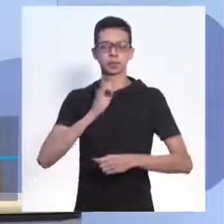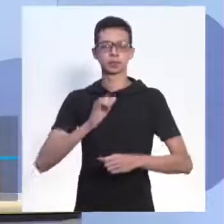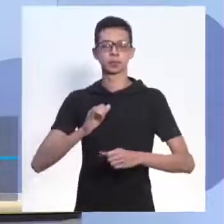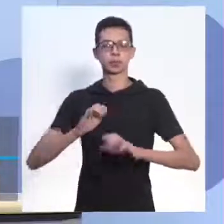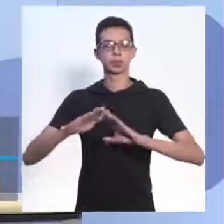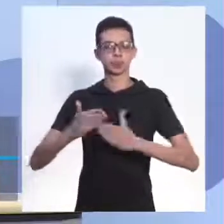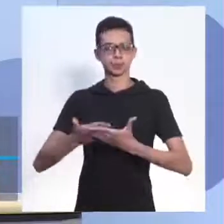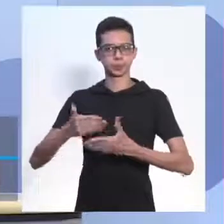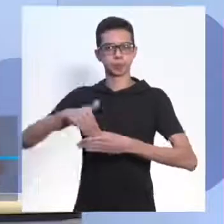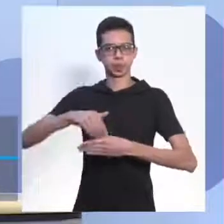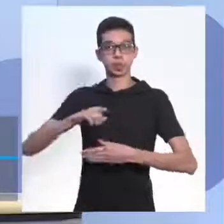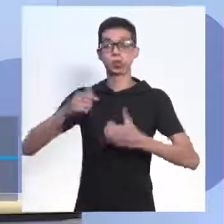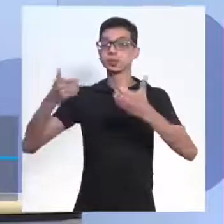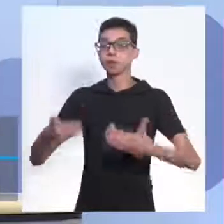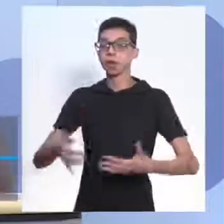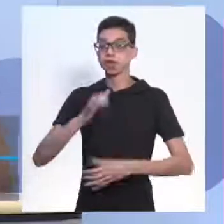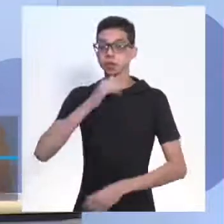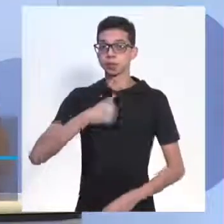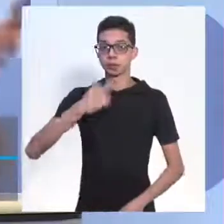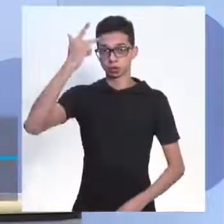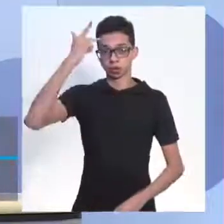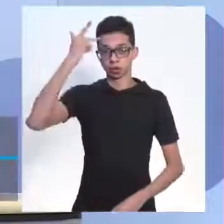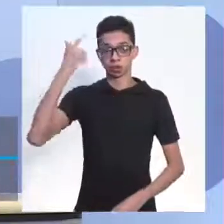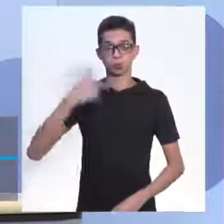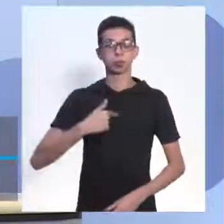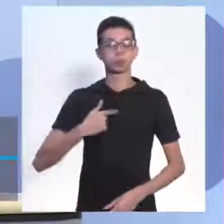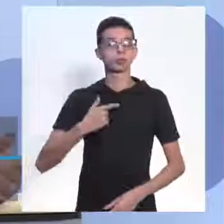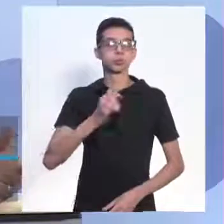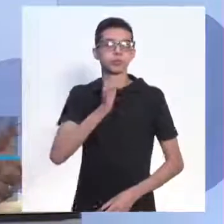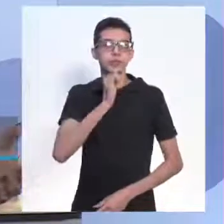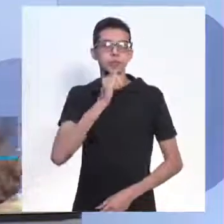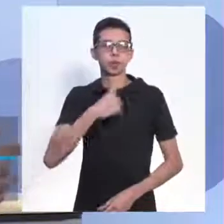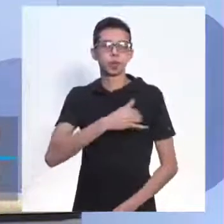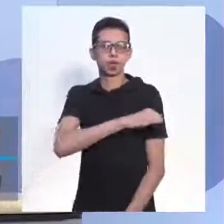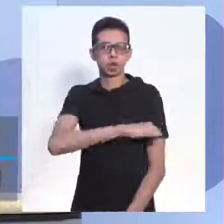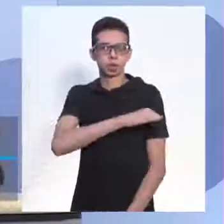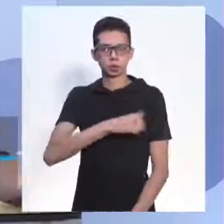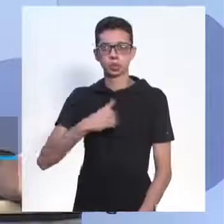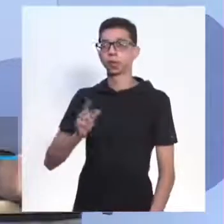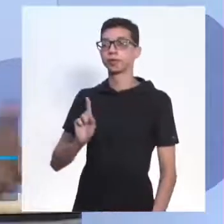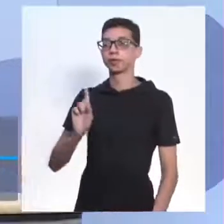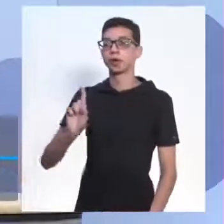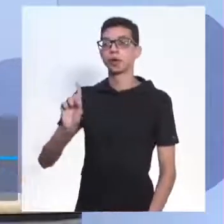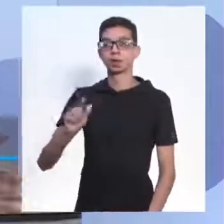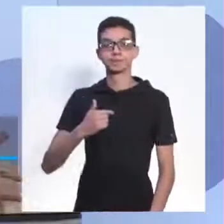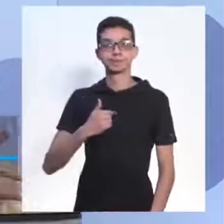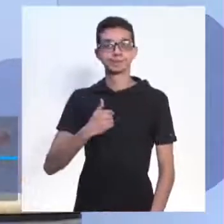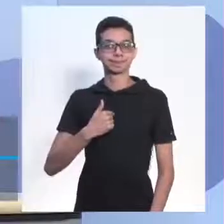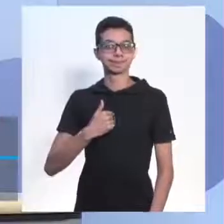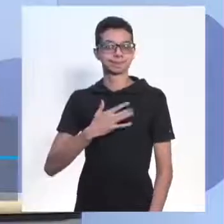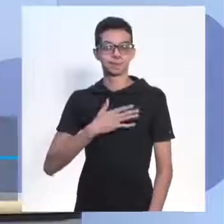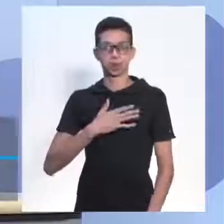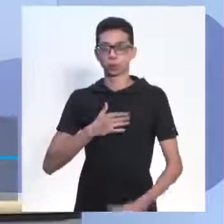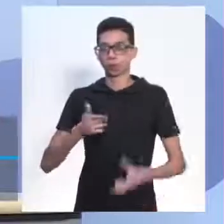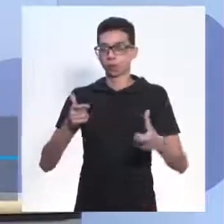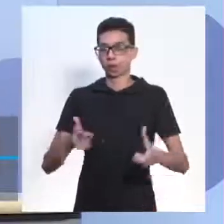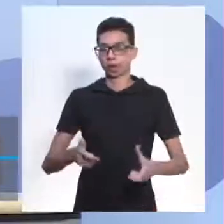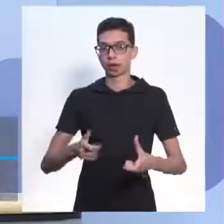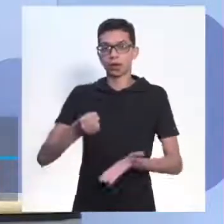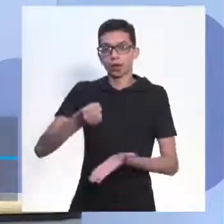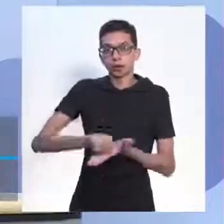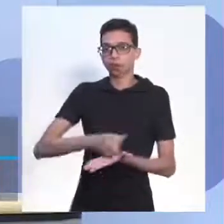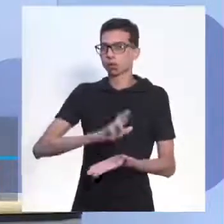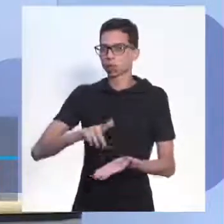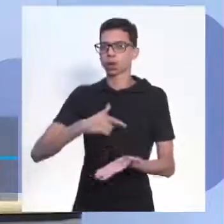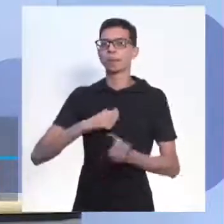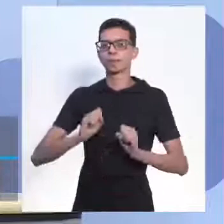justificar no dia não creme sou de São Paulo tô sei lá no Rio e não é meu meu Cartório Eleitoral na lá